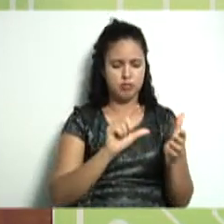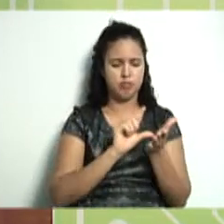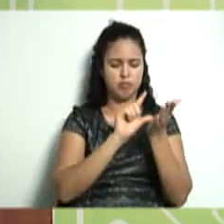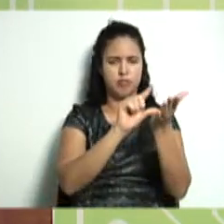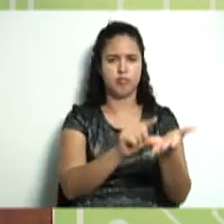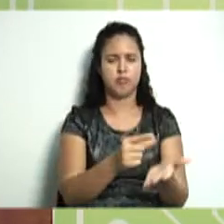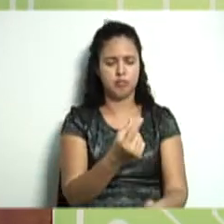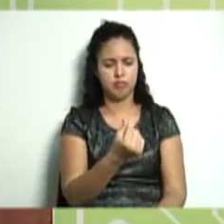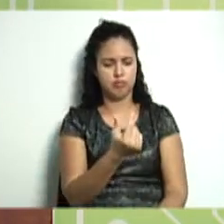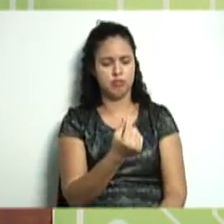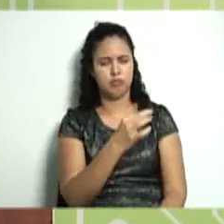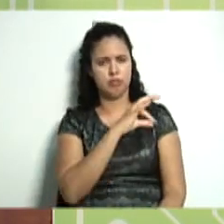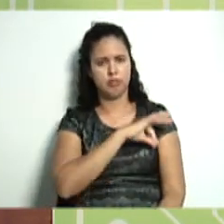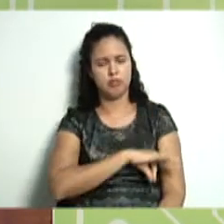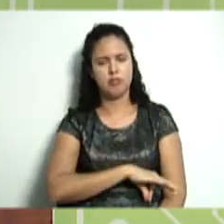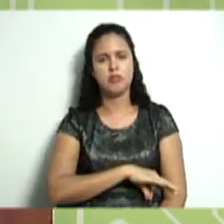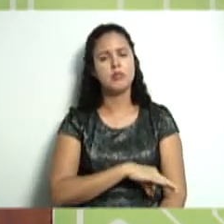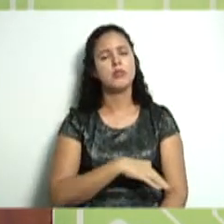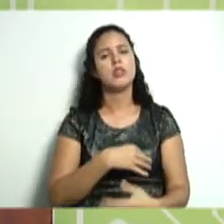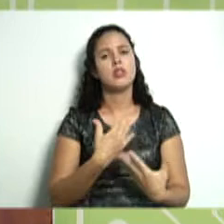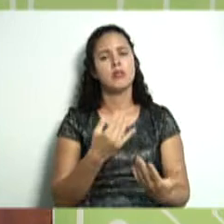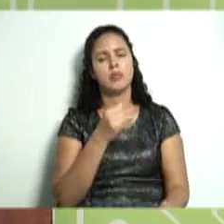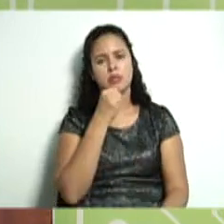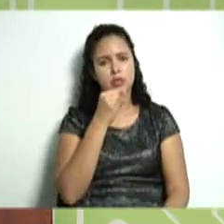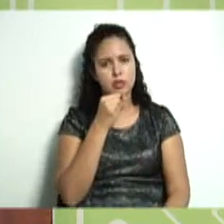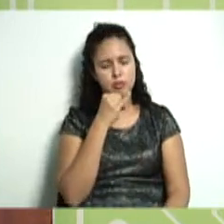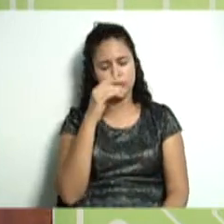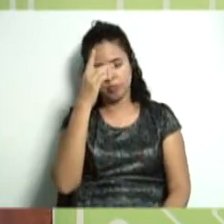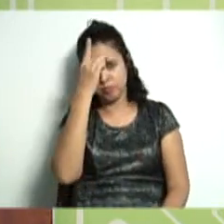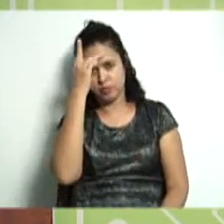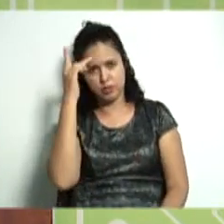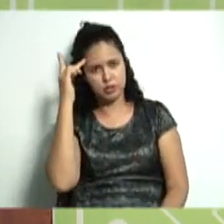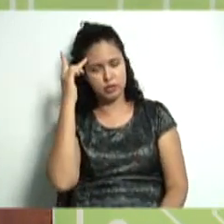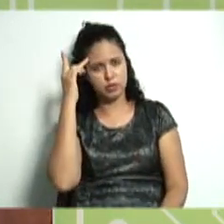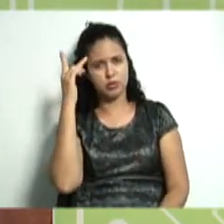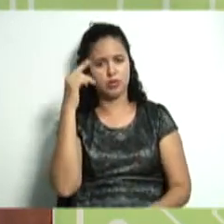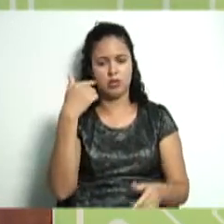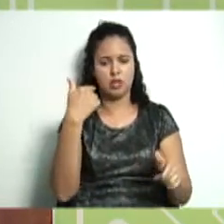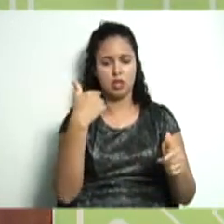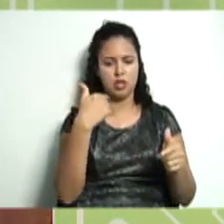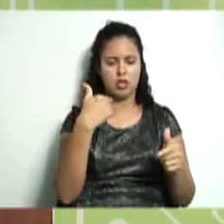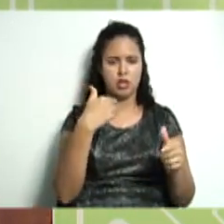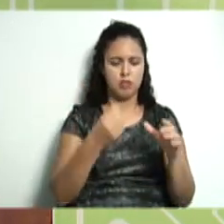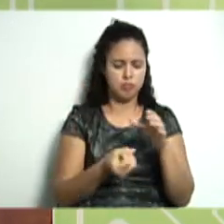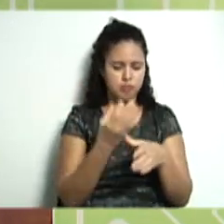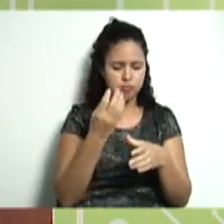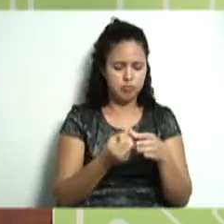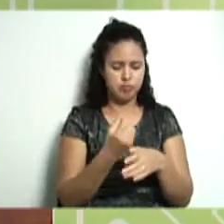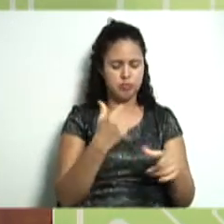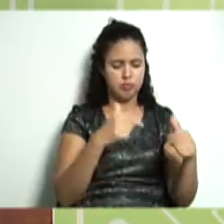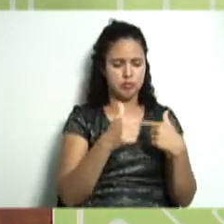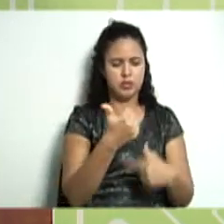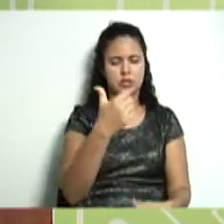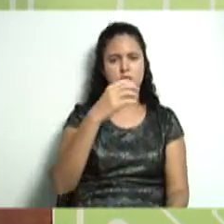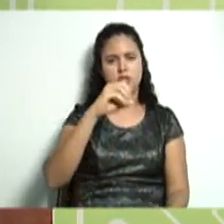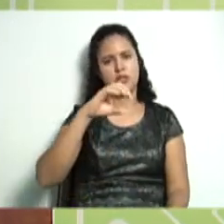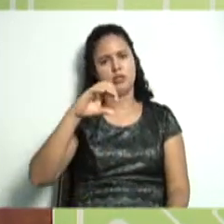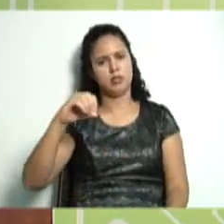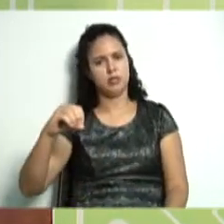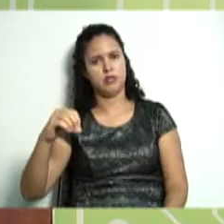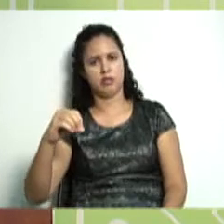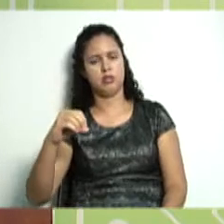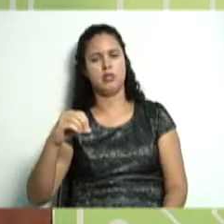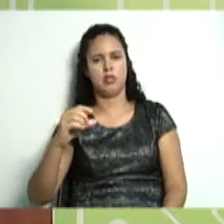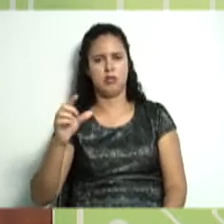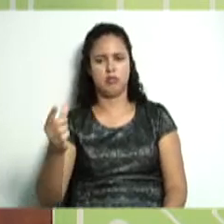veja, eu produzi 100, né, X lá. Então, eu recebo uma renda